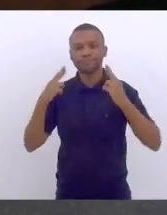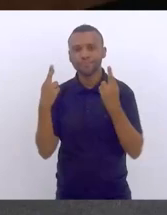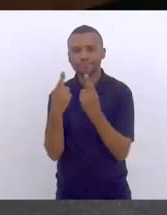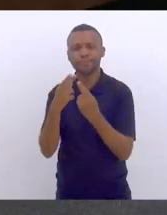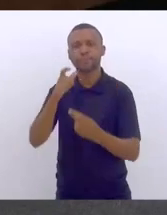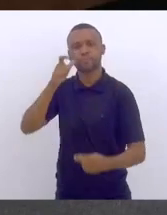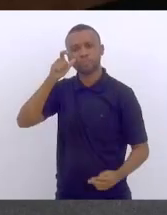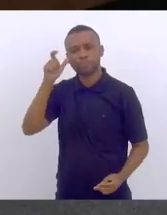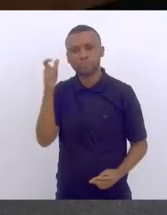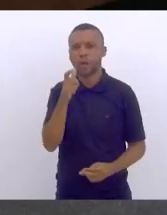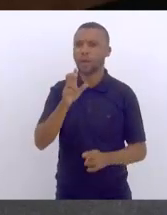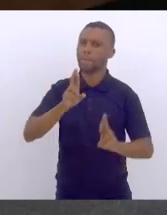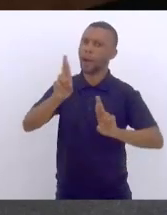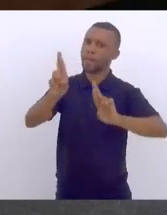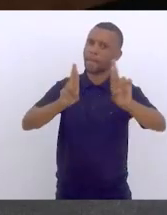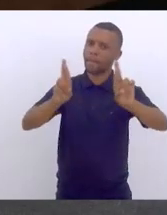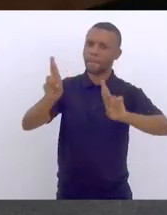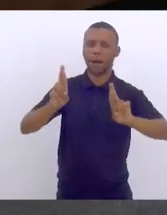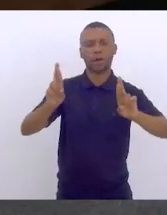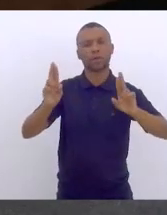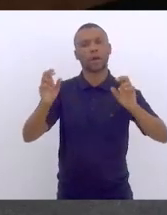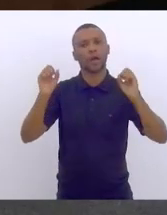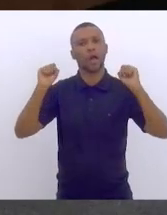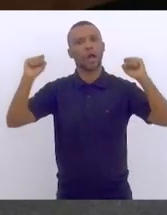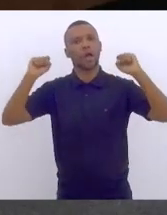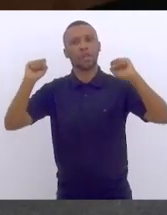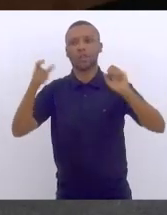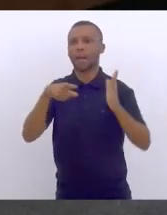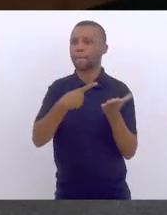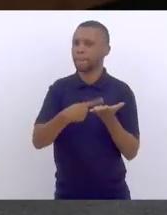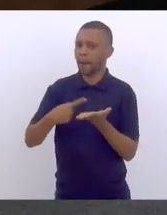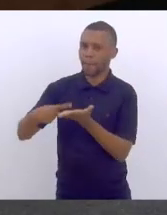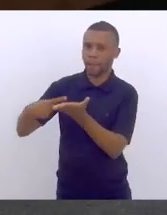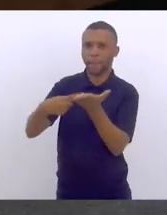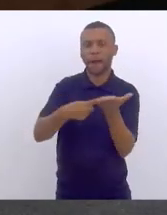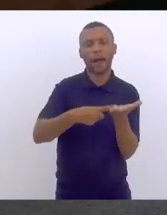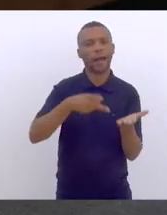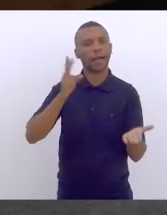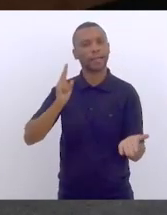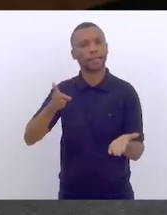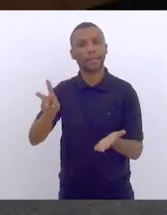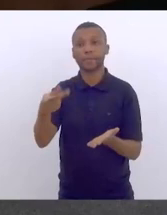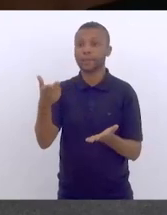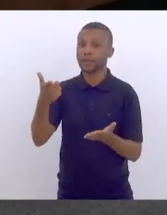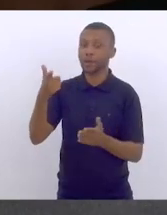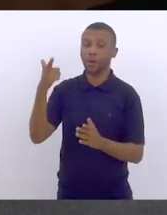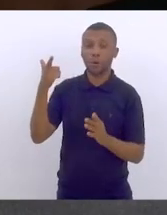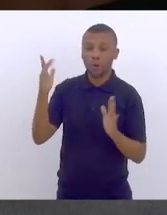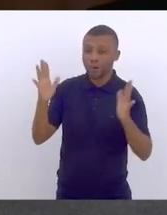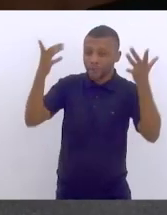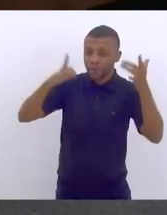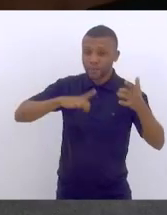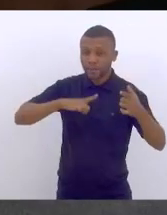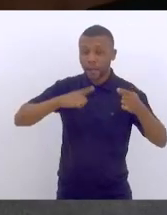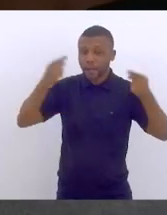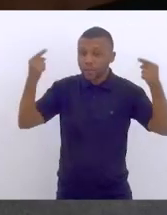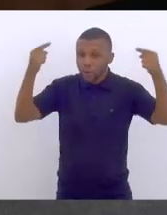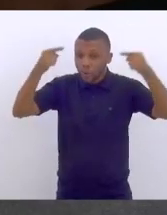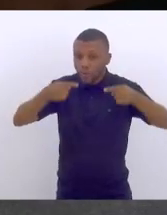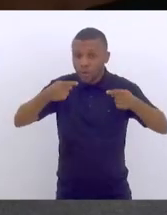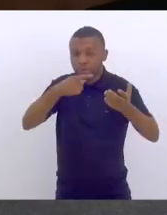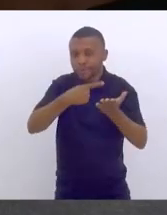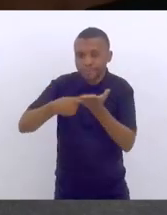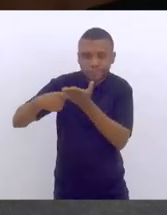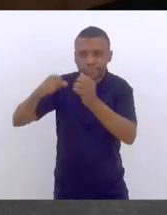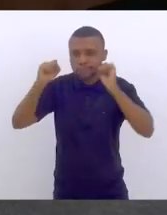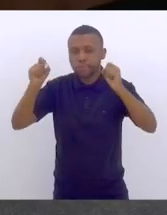com os representantes das torcidas organizadas, sempre que o evento possuir risco de confronto entre torcidas, visando